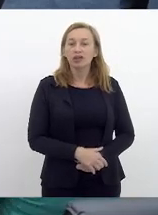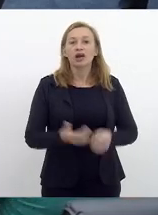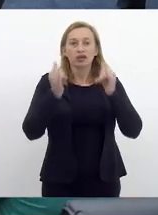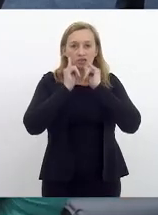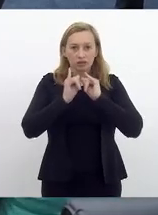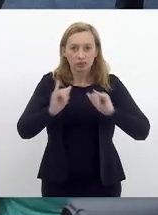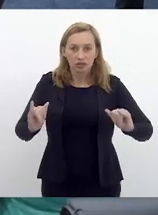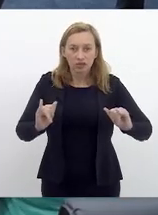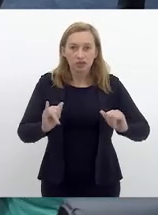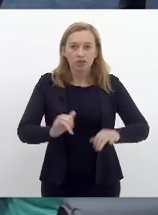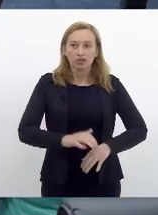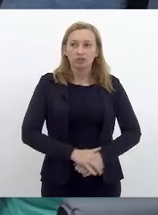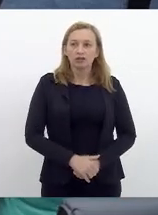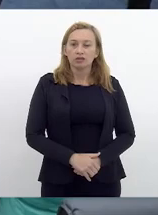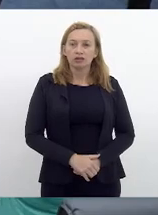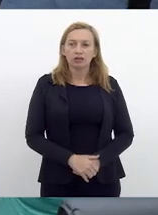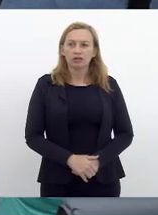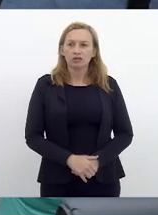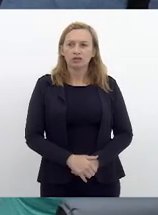Anuncio.